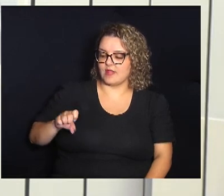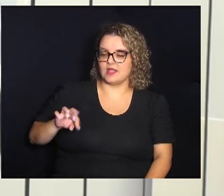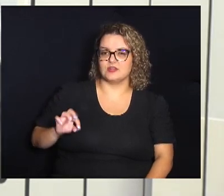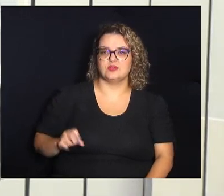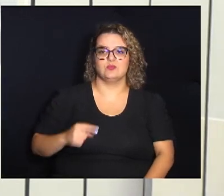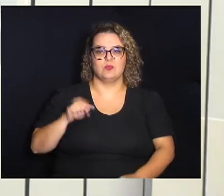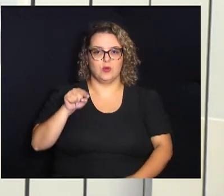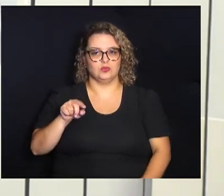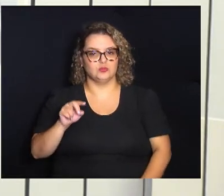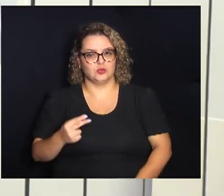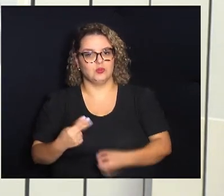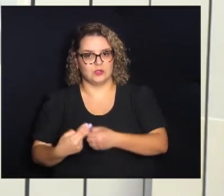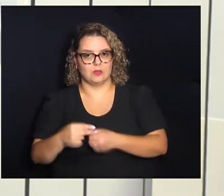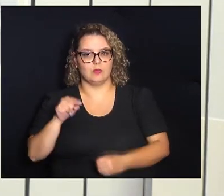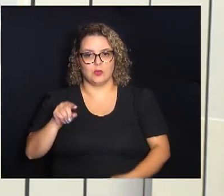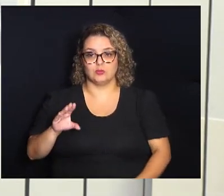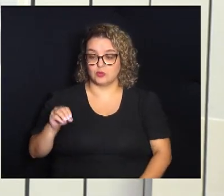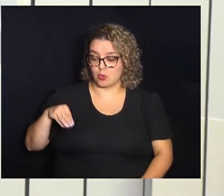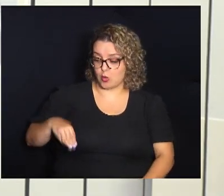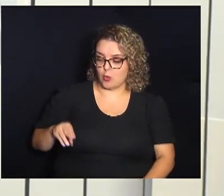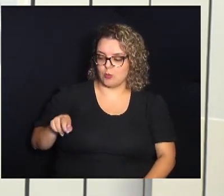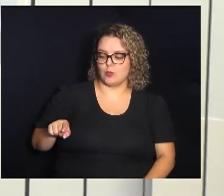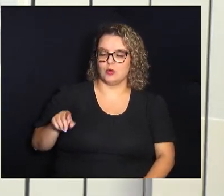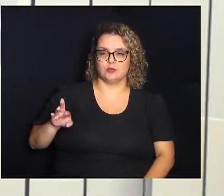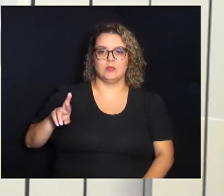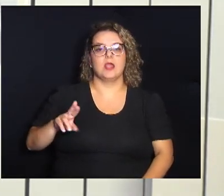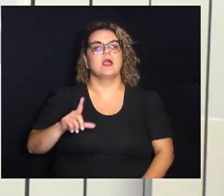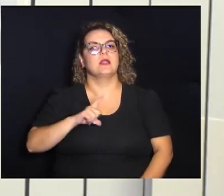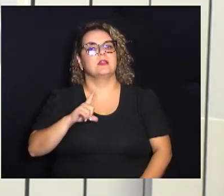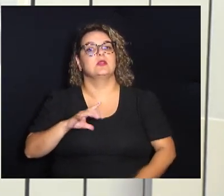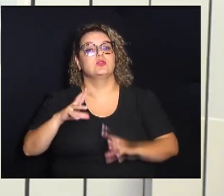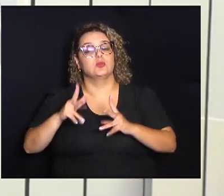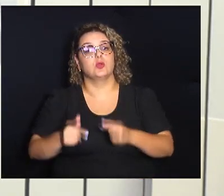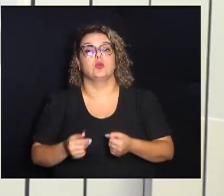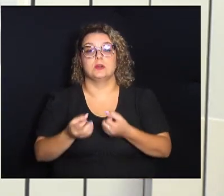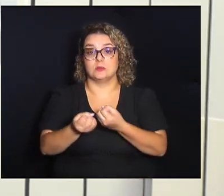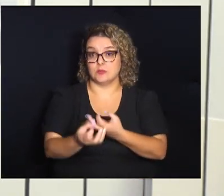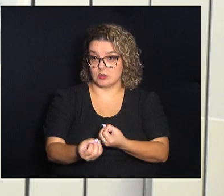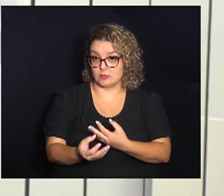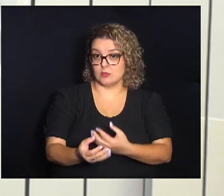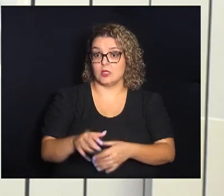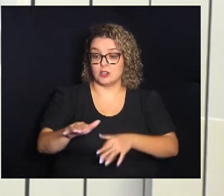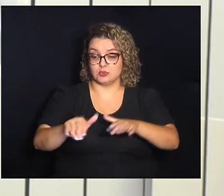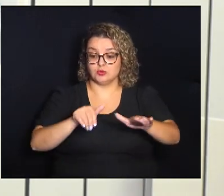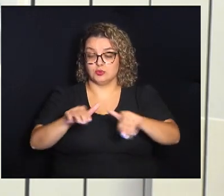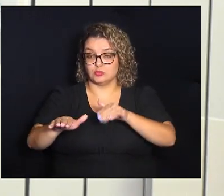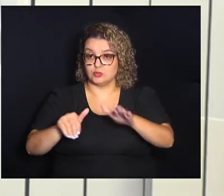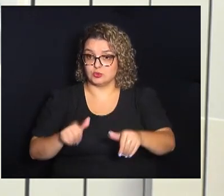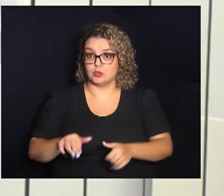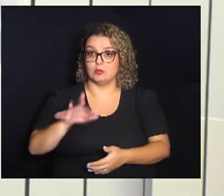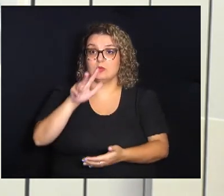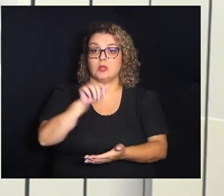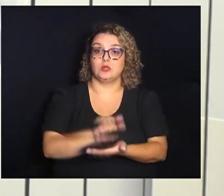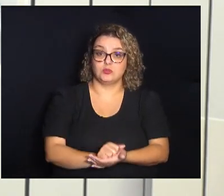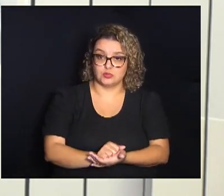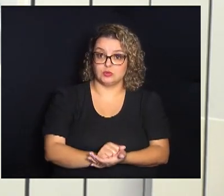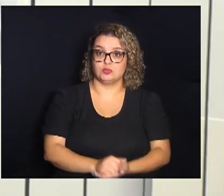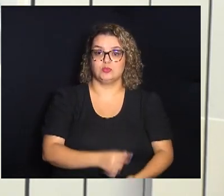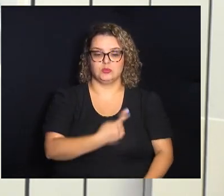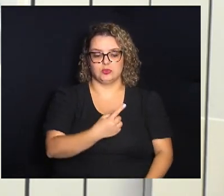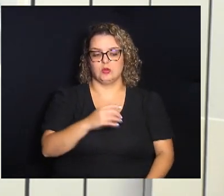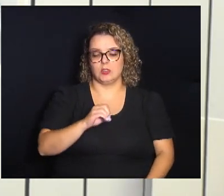conveste.unicamp.br e lá o candidato tem todas as informações. Estão sendo convocados para a matrícula